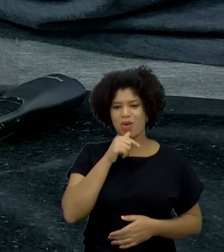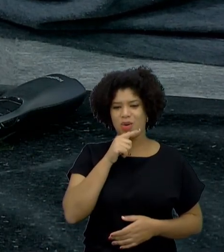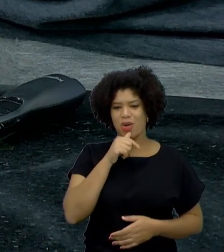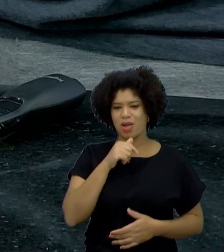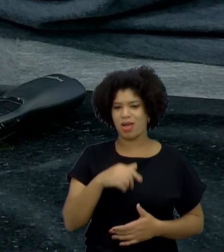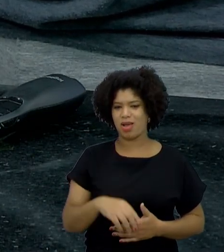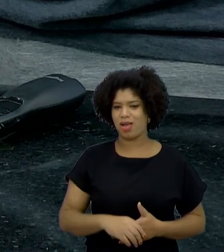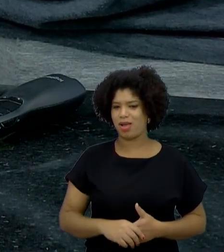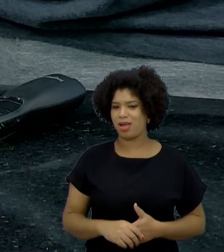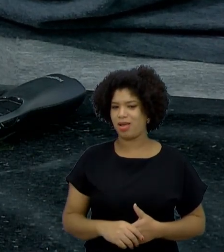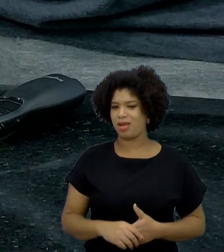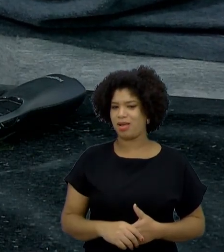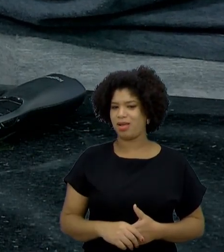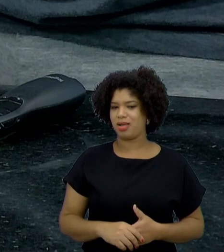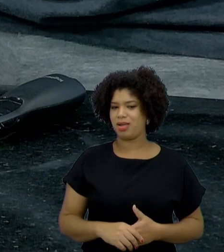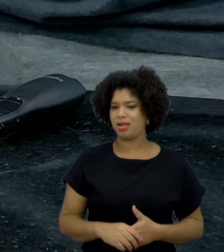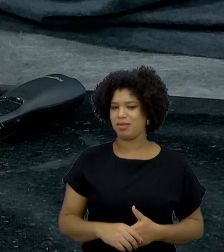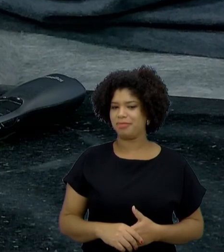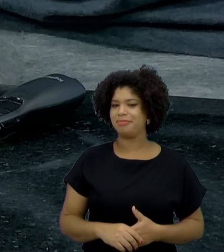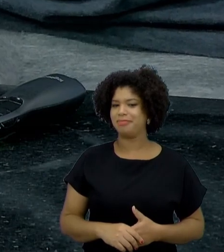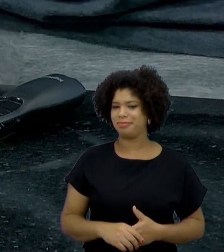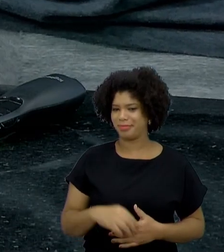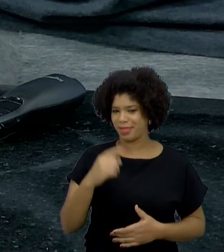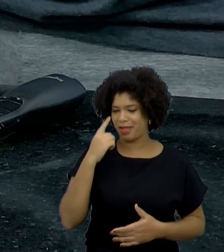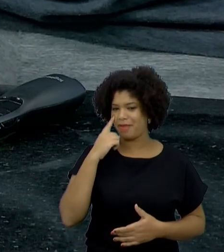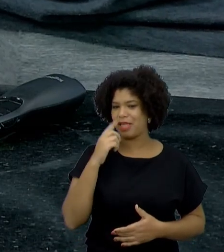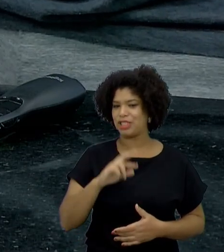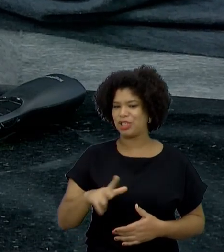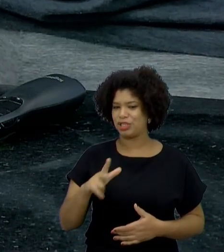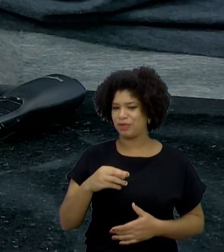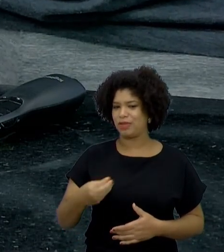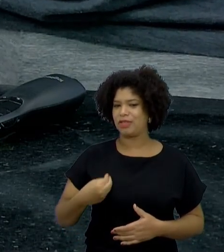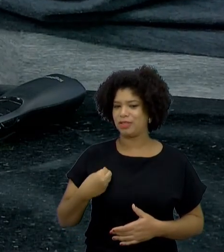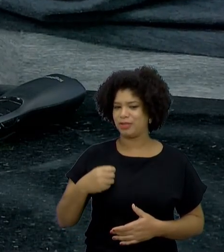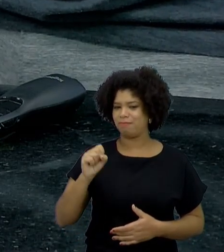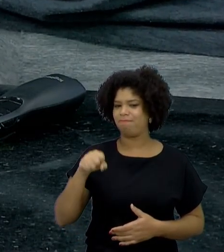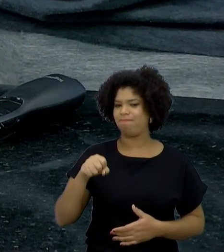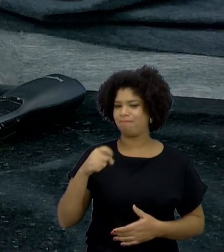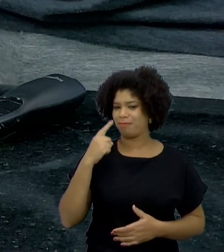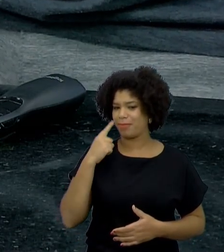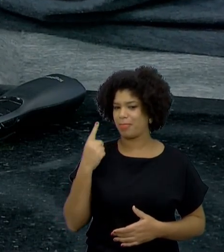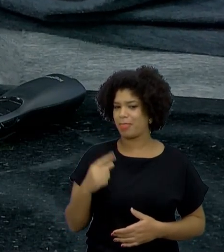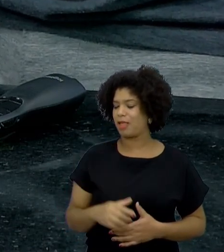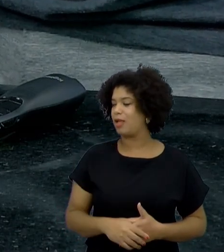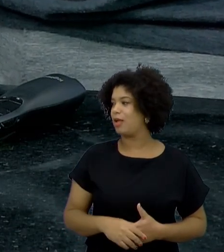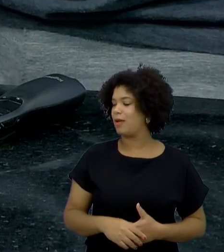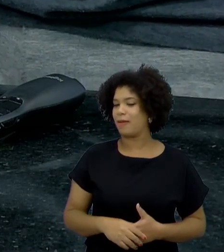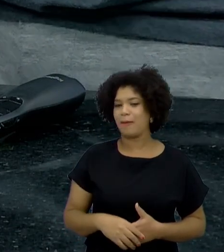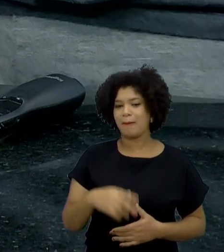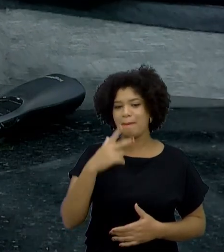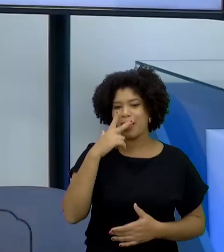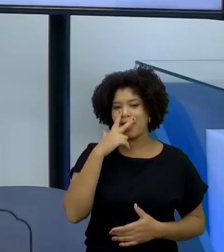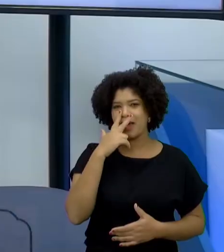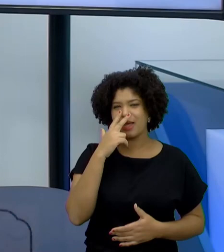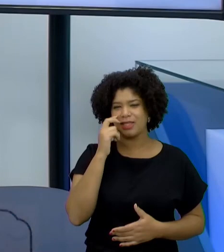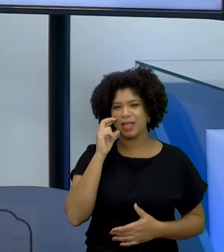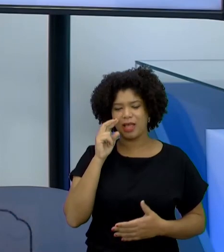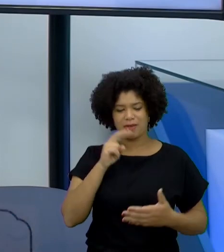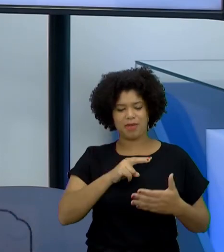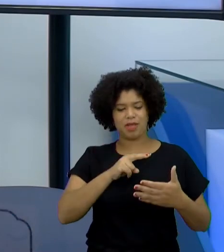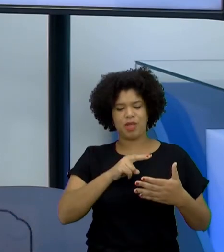isso aqui. Ó, alguma coisa acontece quando é água ali, ó. A água cria um